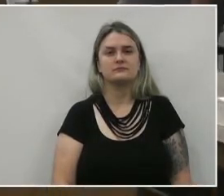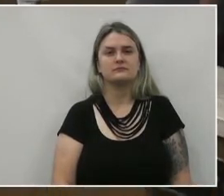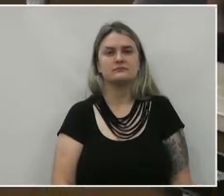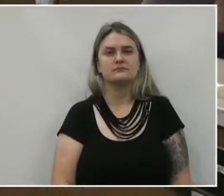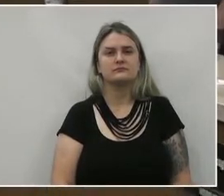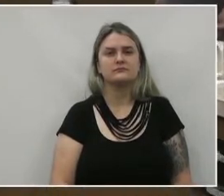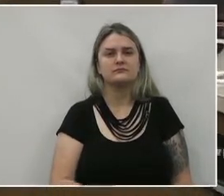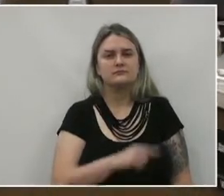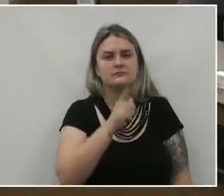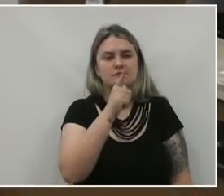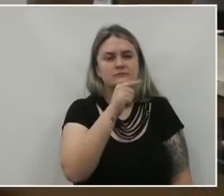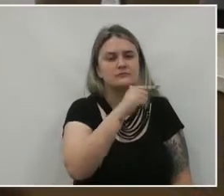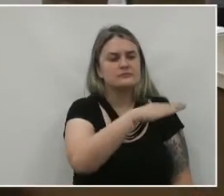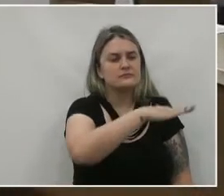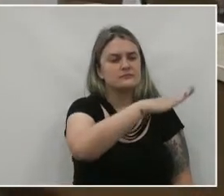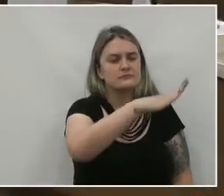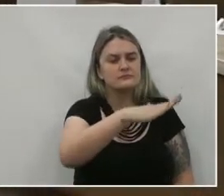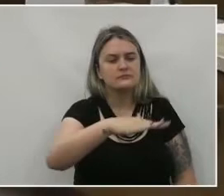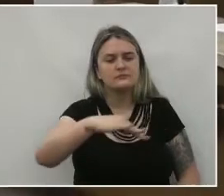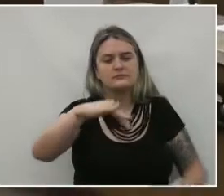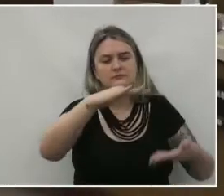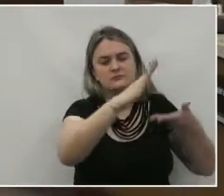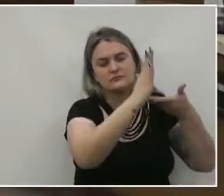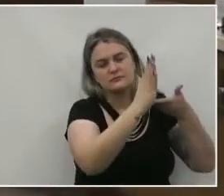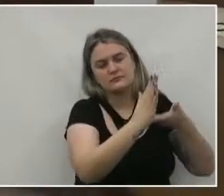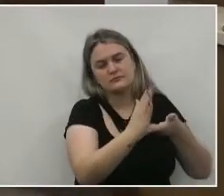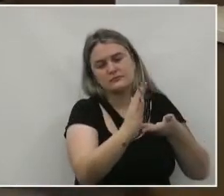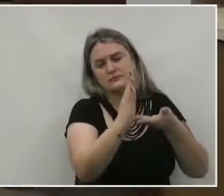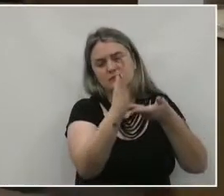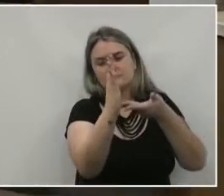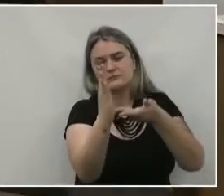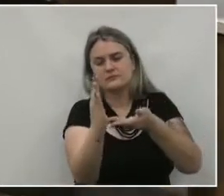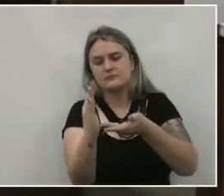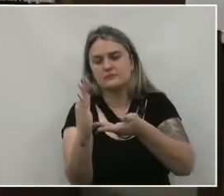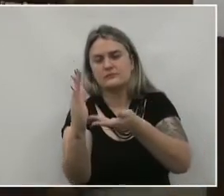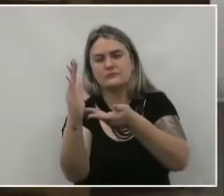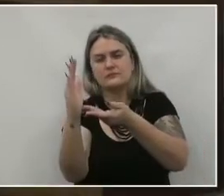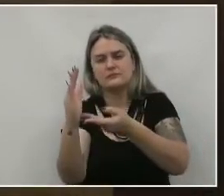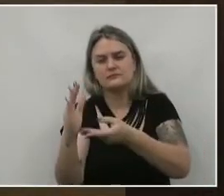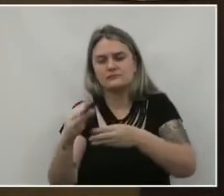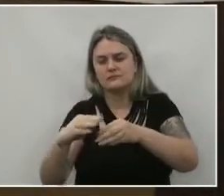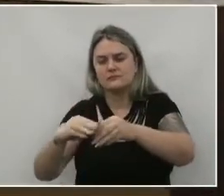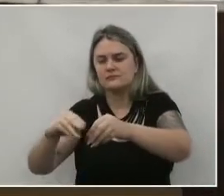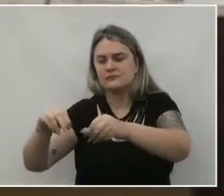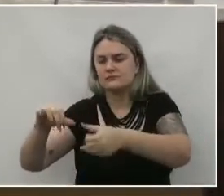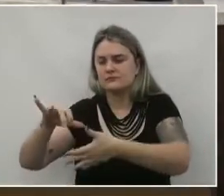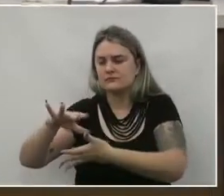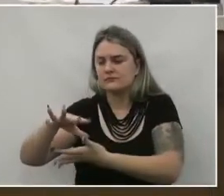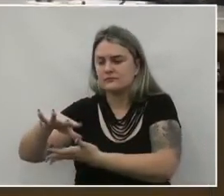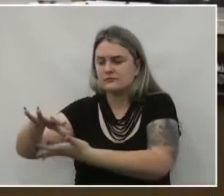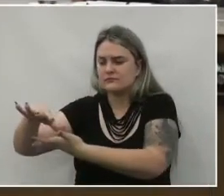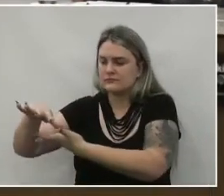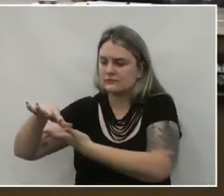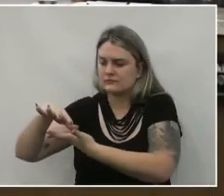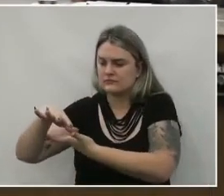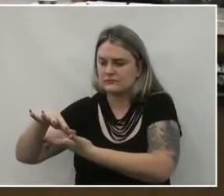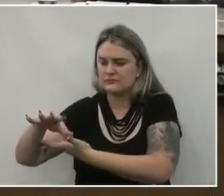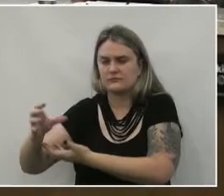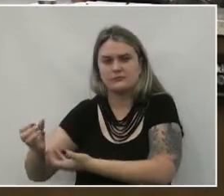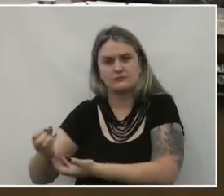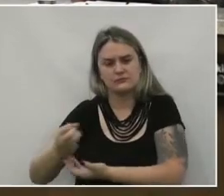o conselho límpido. Tentado eternamente e ver-se esplêndido Ao som do mar e à luz do céu profundo